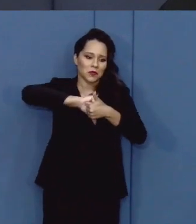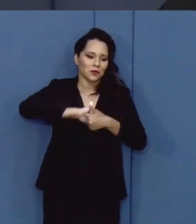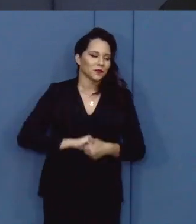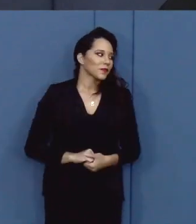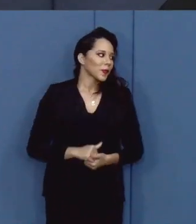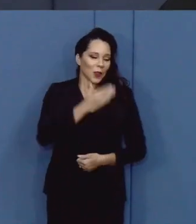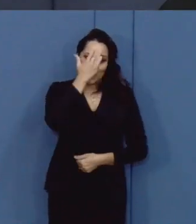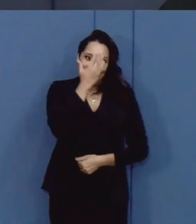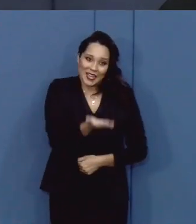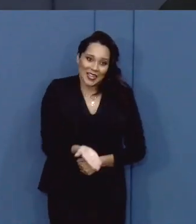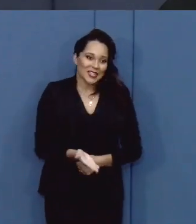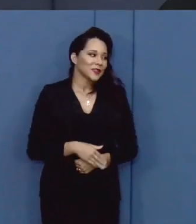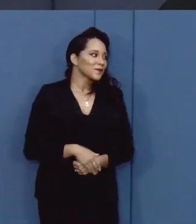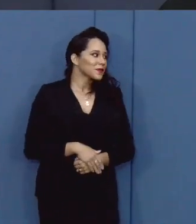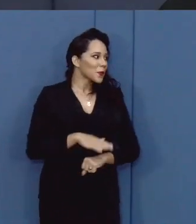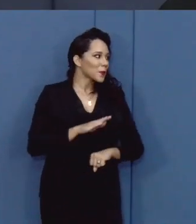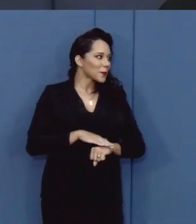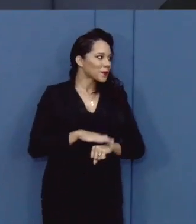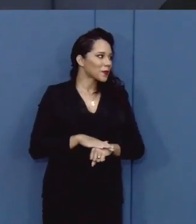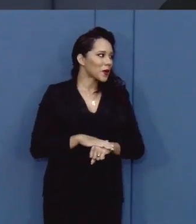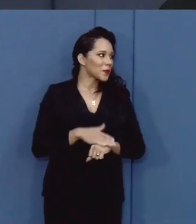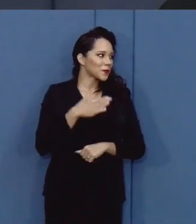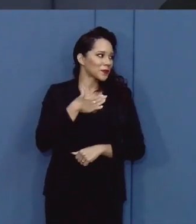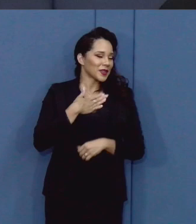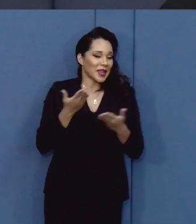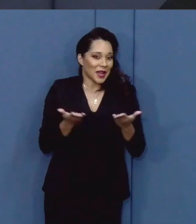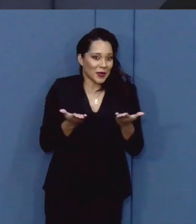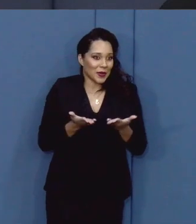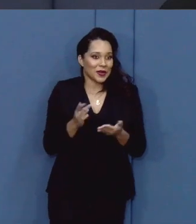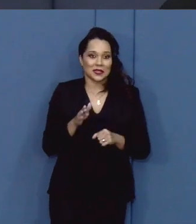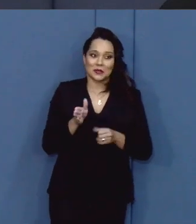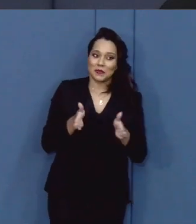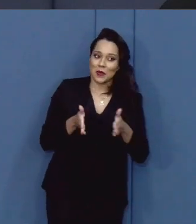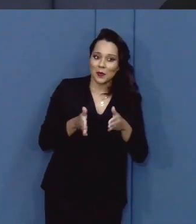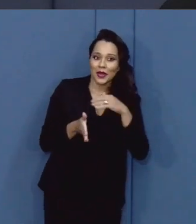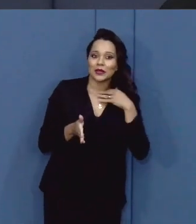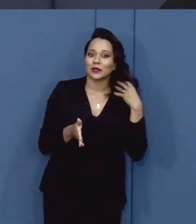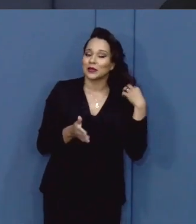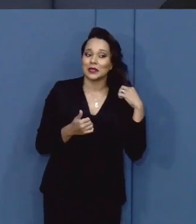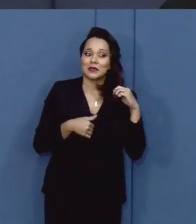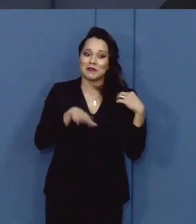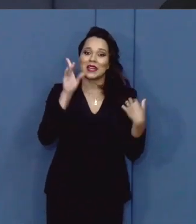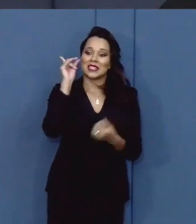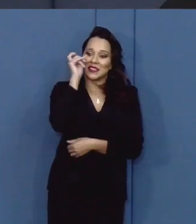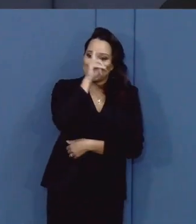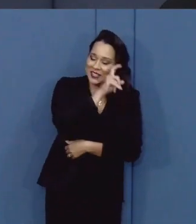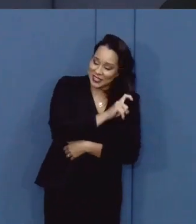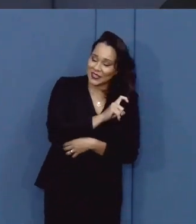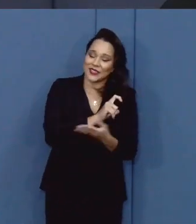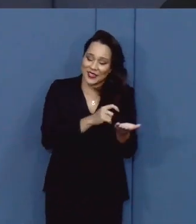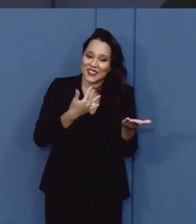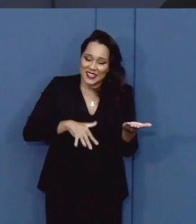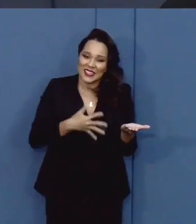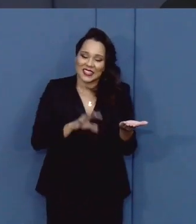obrigado. Bem, coube a mim agora esse momento aí, o mais difícil que eu acho,